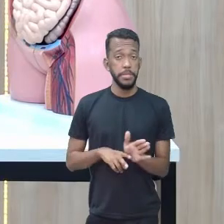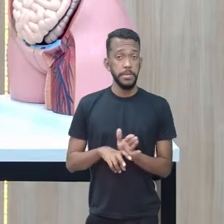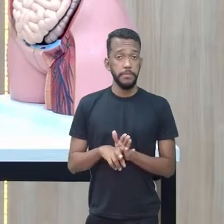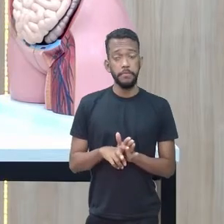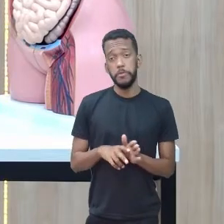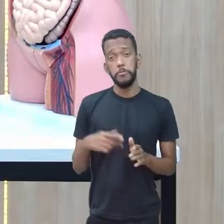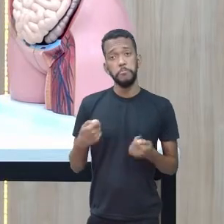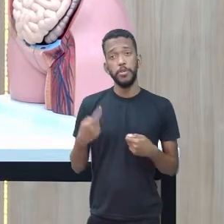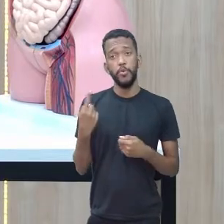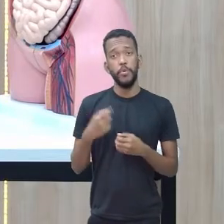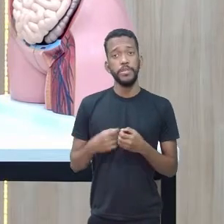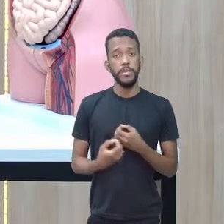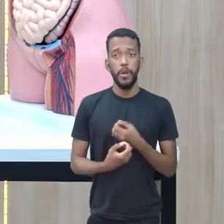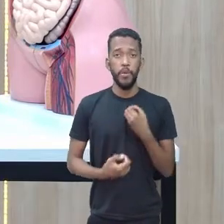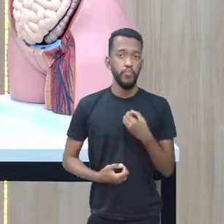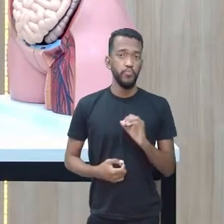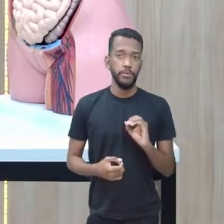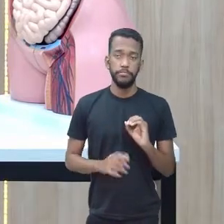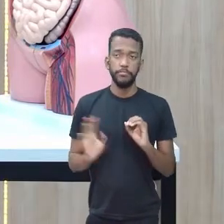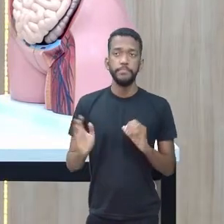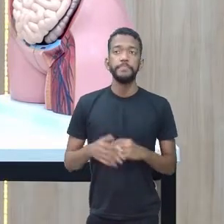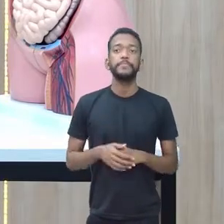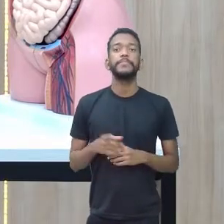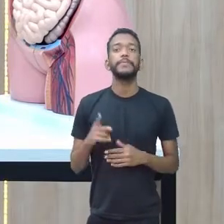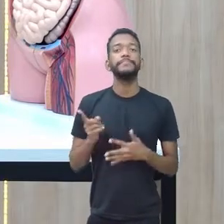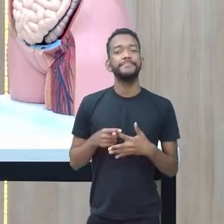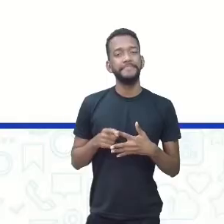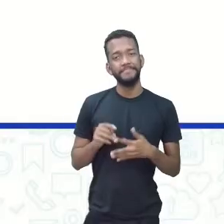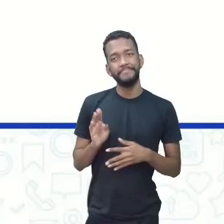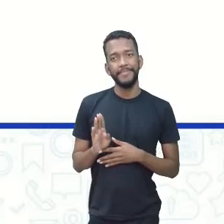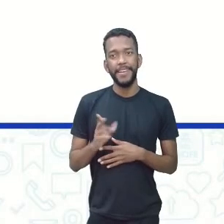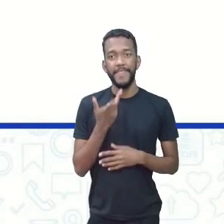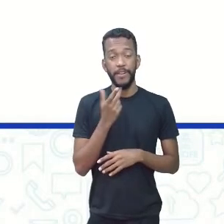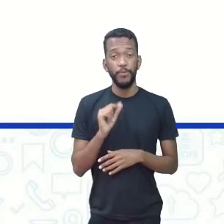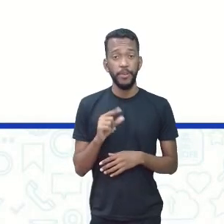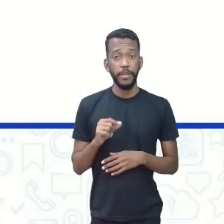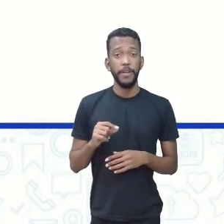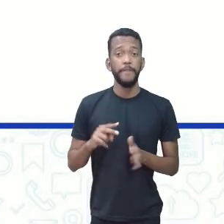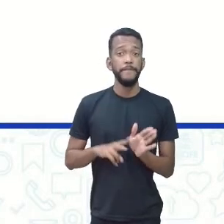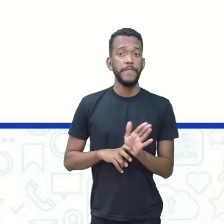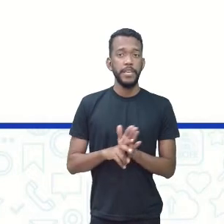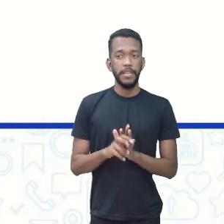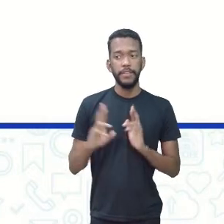tem? Vamos ver a resposta. Gente, é a letra B, diz assim, ó. Os